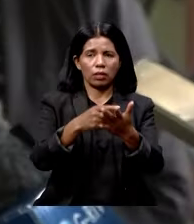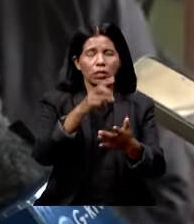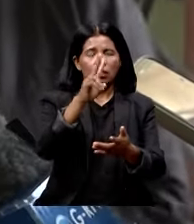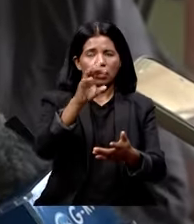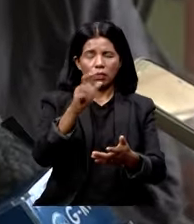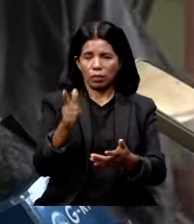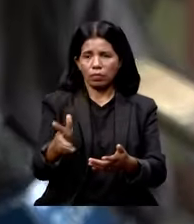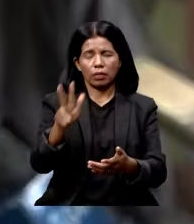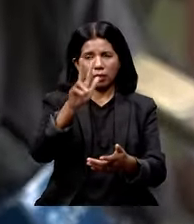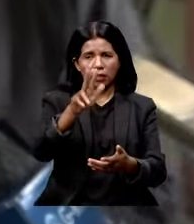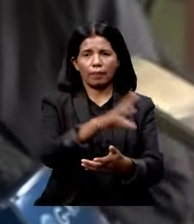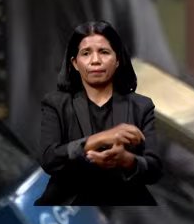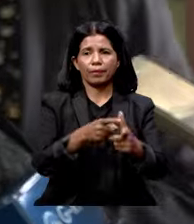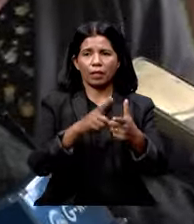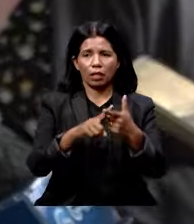2023 e